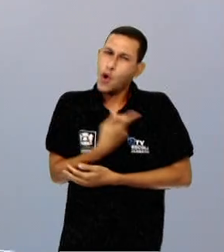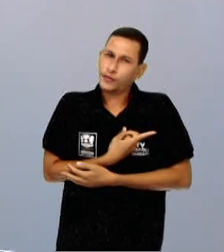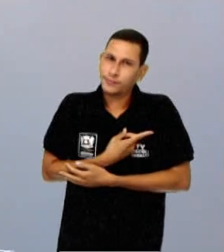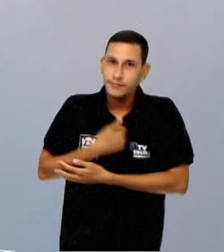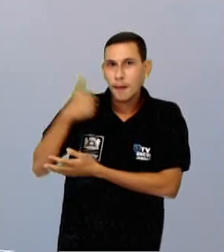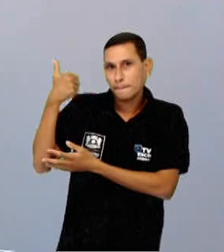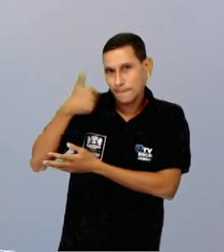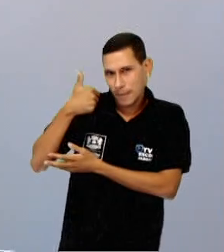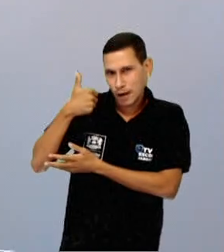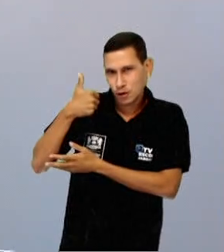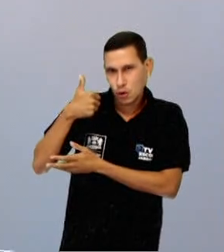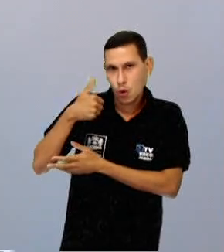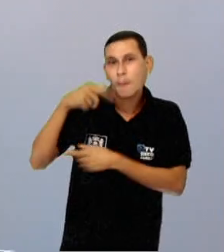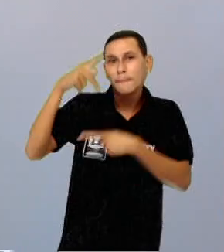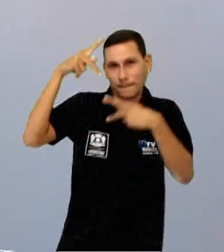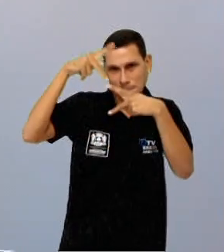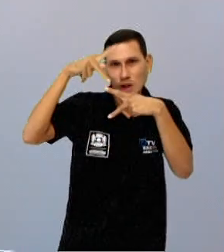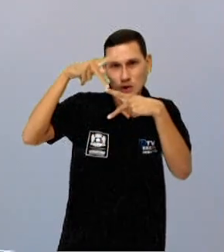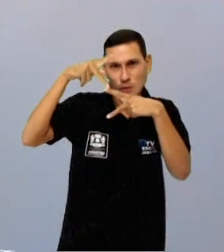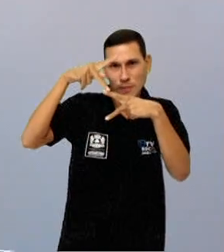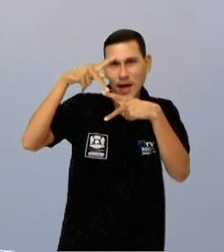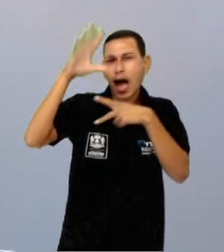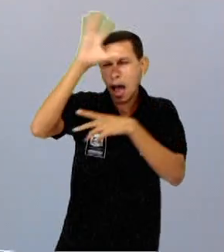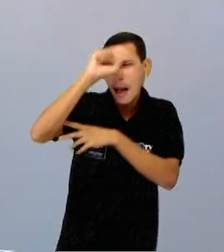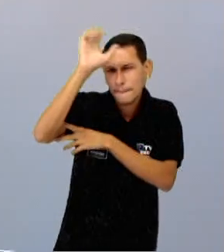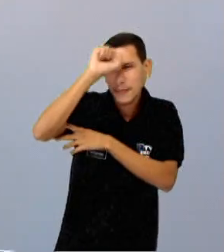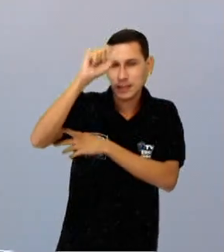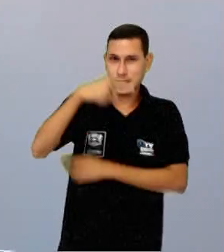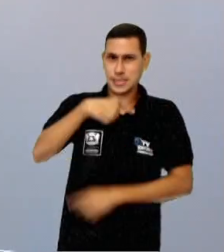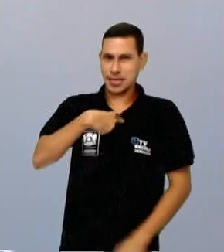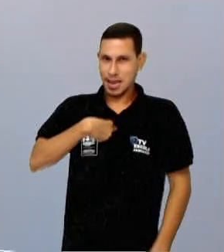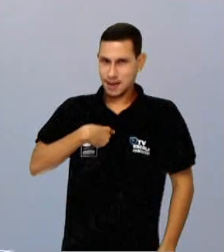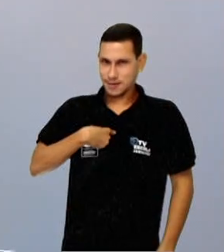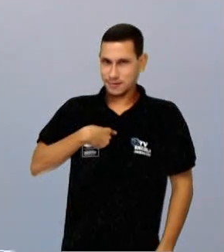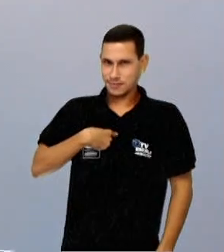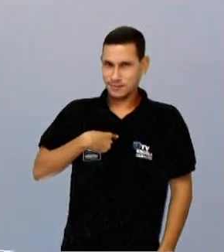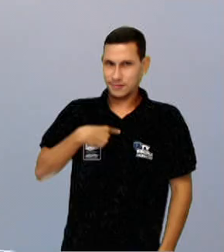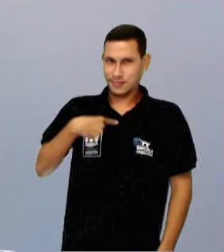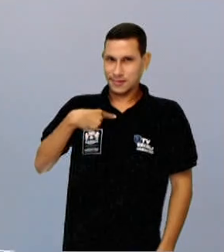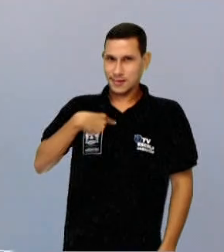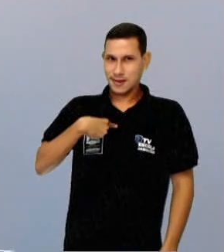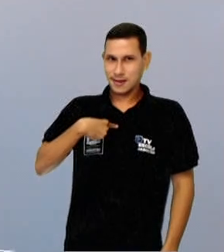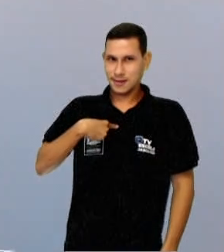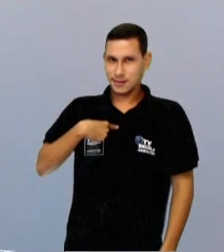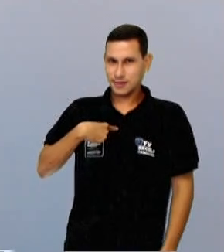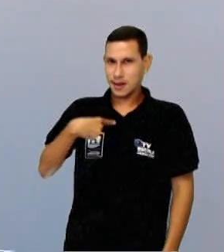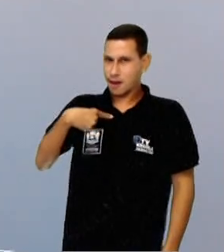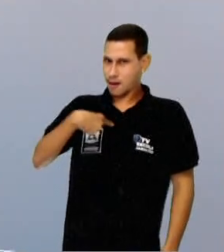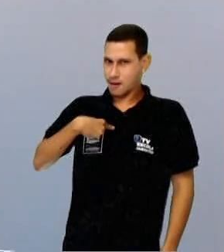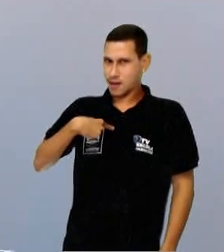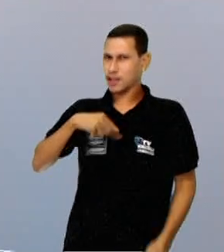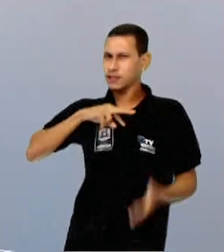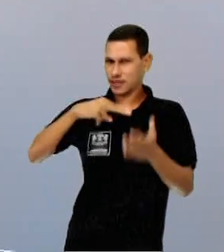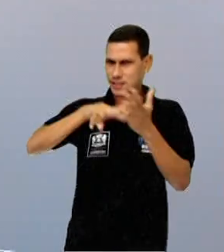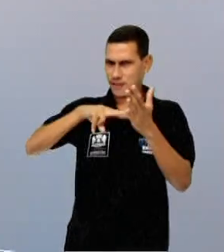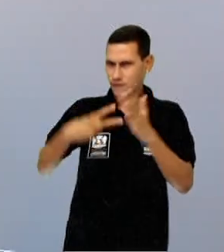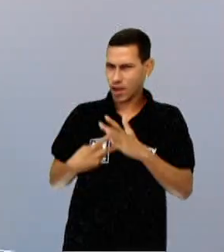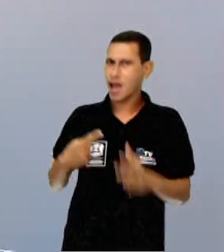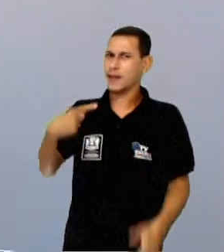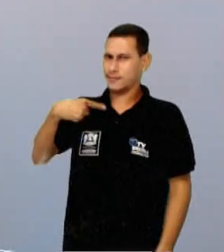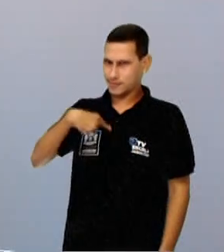tem o primeiro pronome para ser aprendido ai ai quer dizer eu